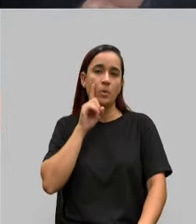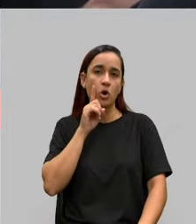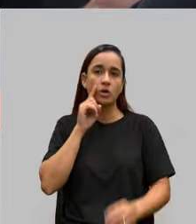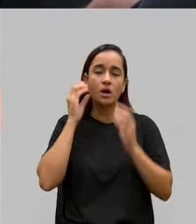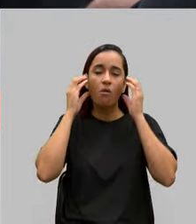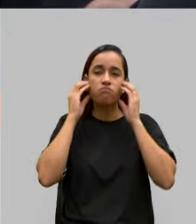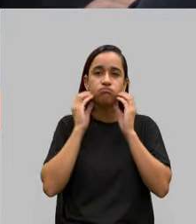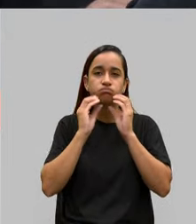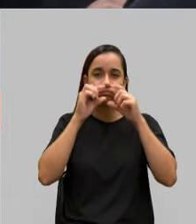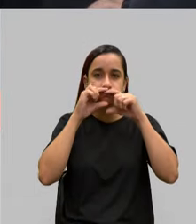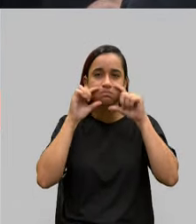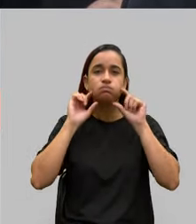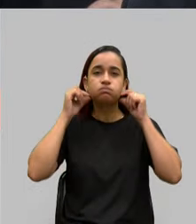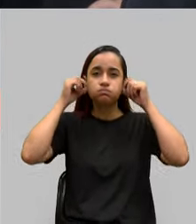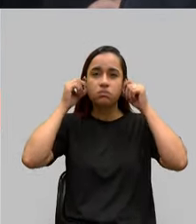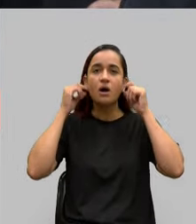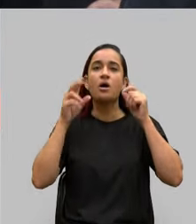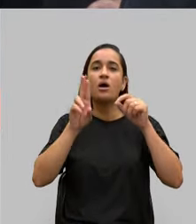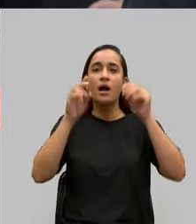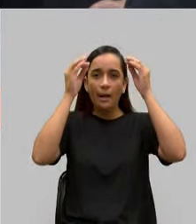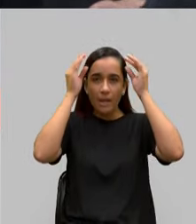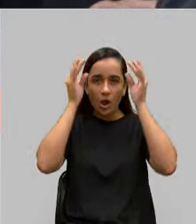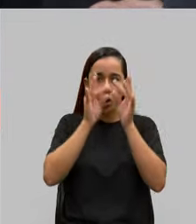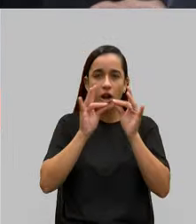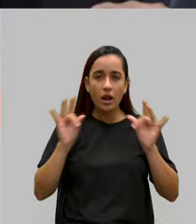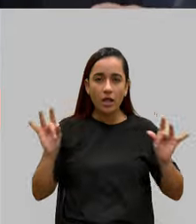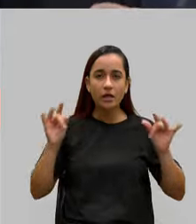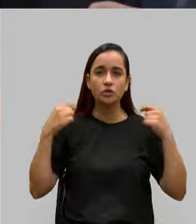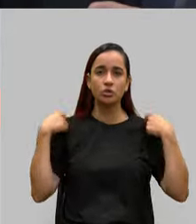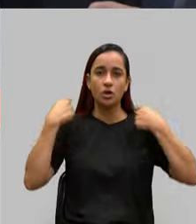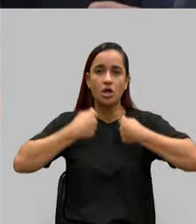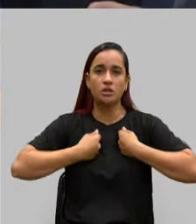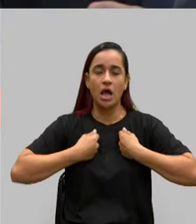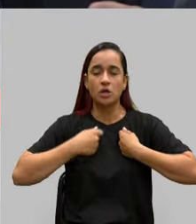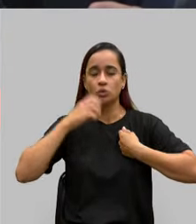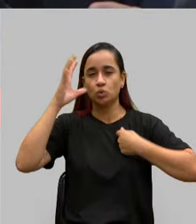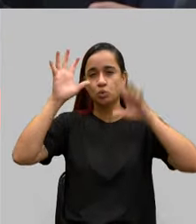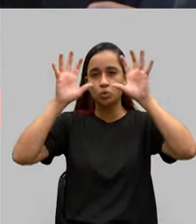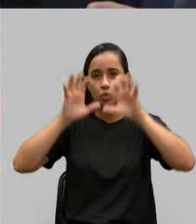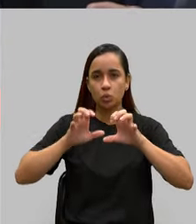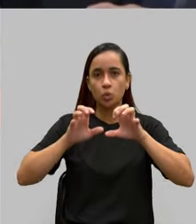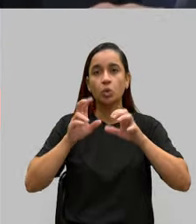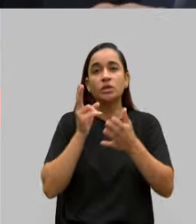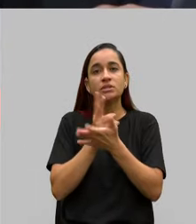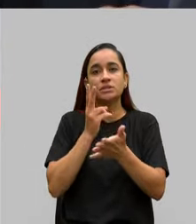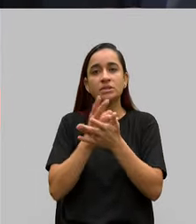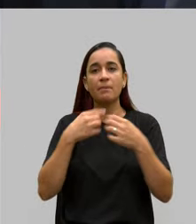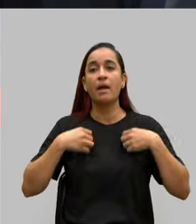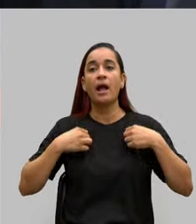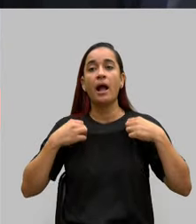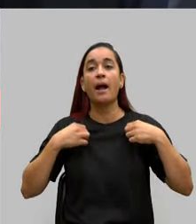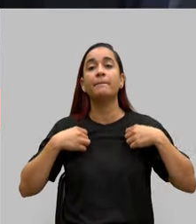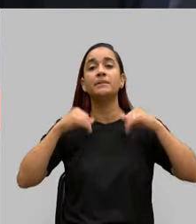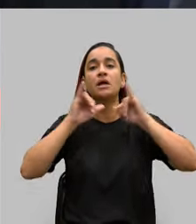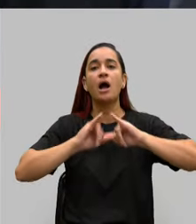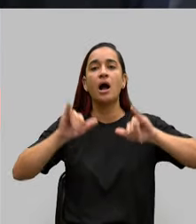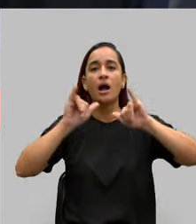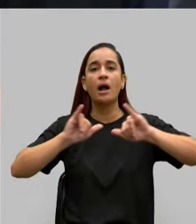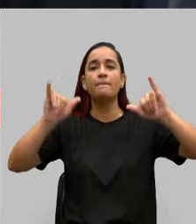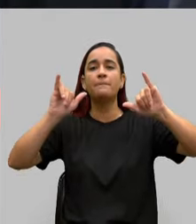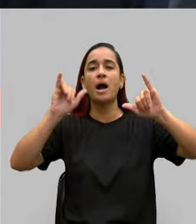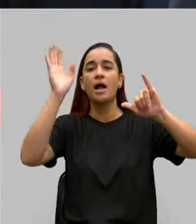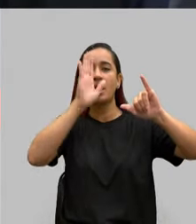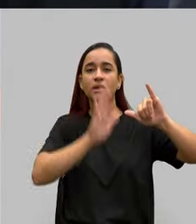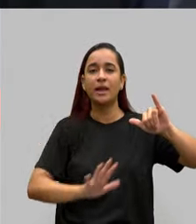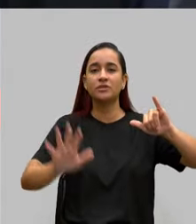Estou com um terno escuro eh como de costume continuo com a campanha com a camisa da campanha Nacional da Defensoria Pública